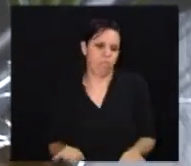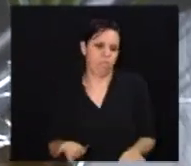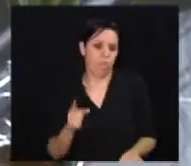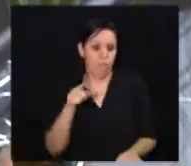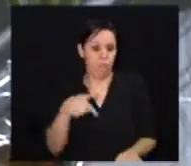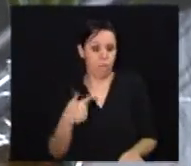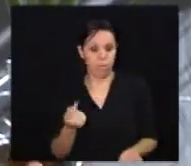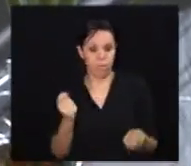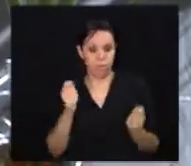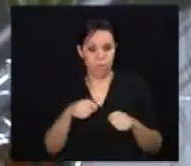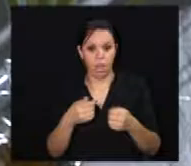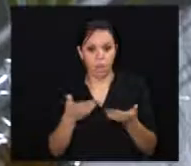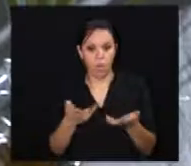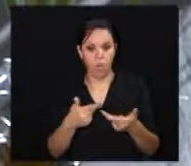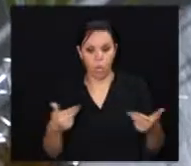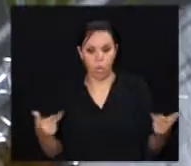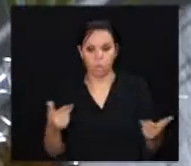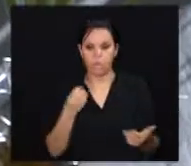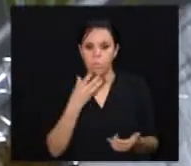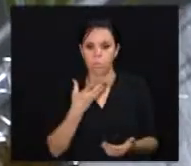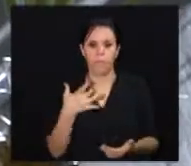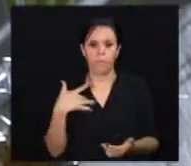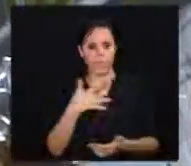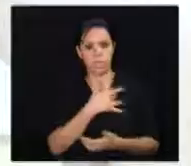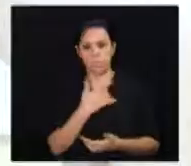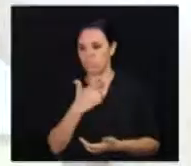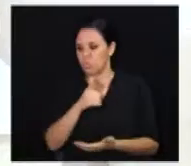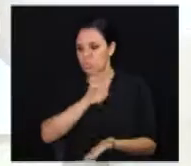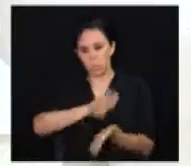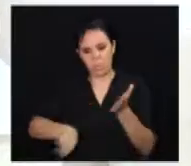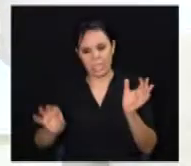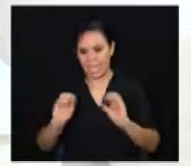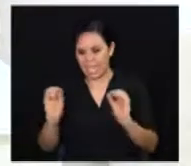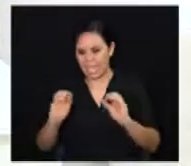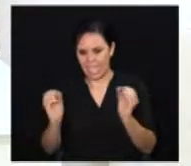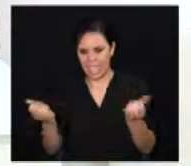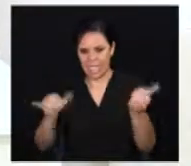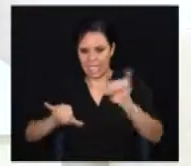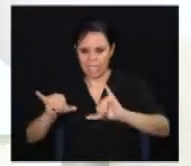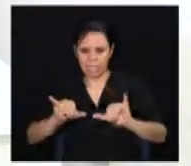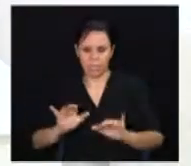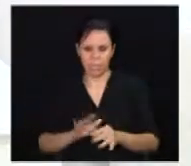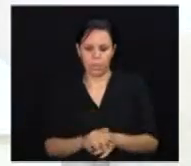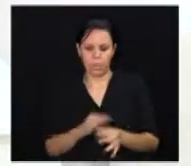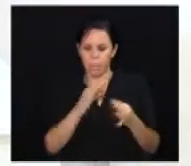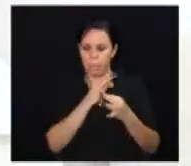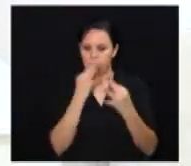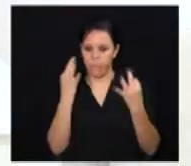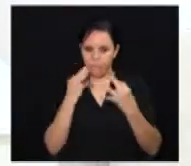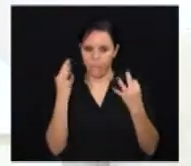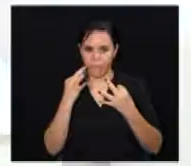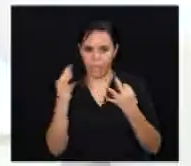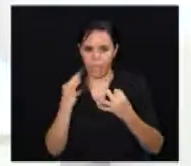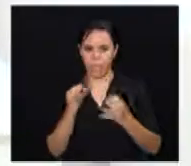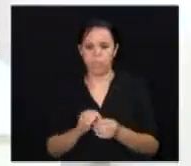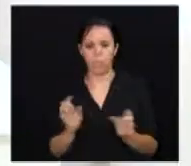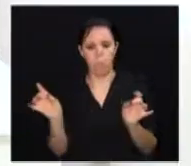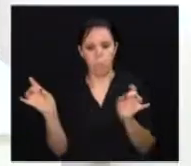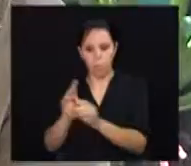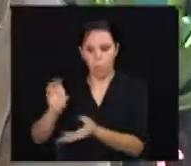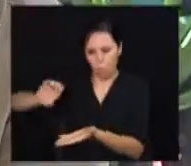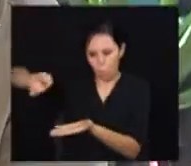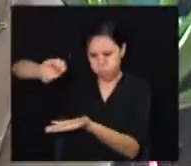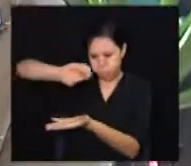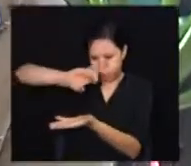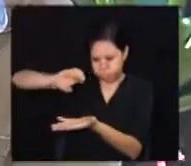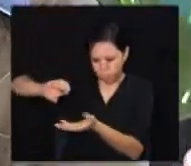gente assegurar que não esteja ingerindo nada que não seja bom para o nosso organismo. Perfeito. Né? Fez o molho então? Fez o molhinho. Tirou a